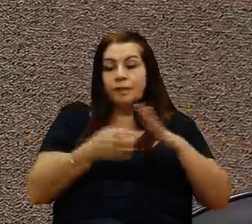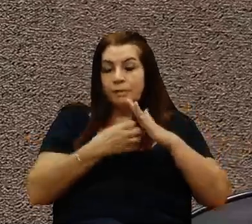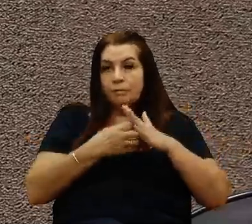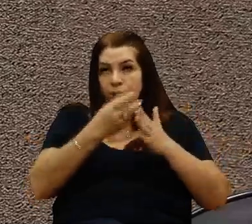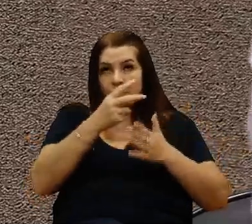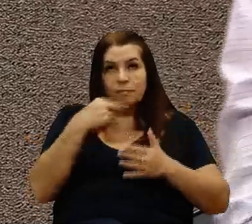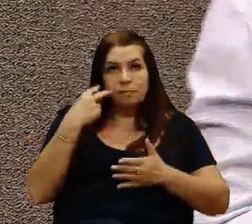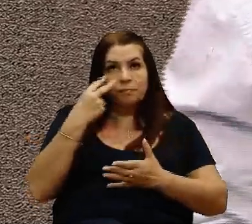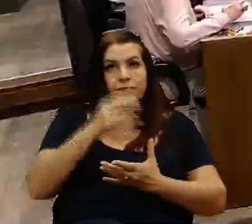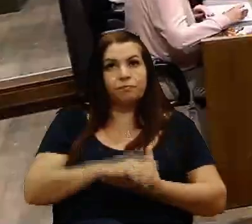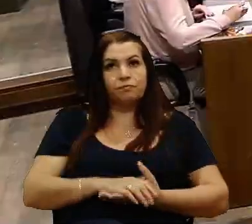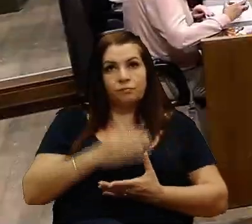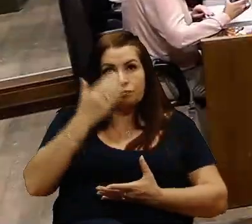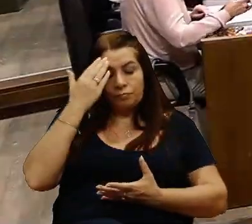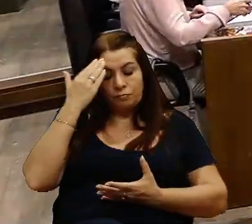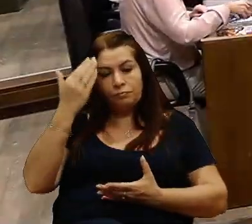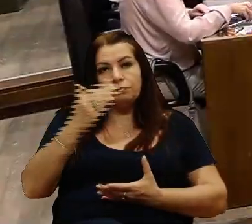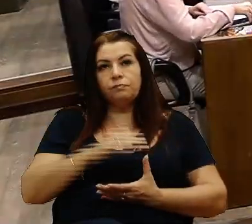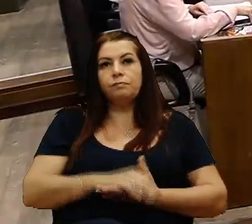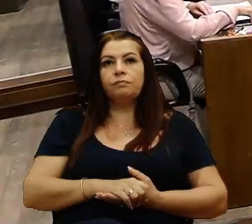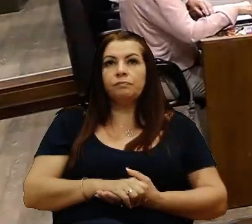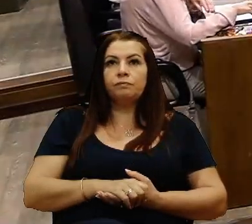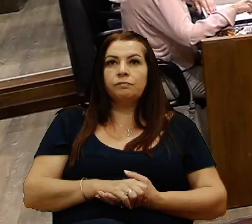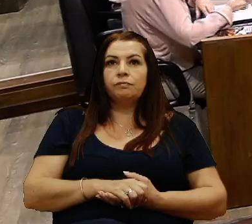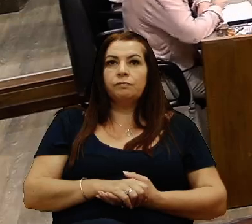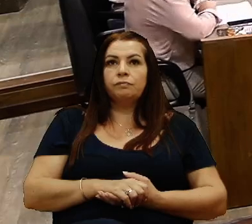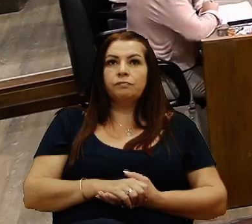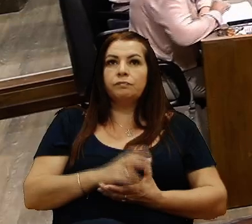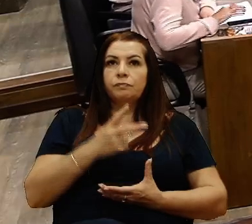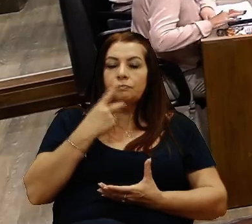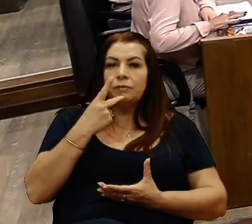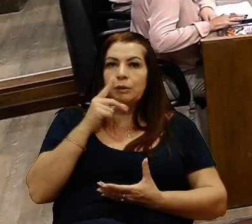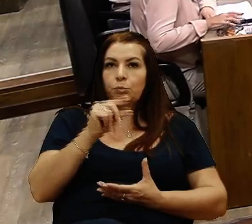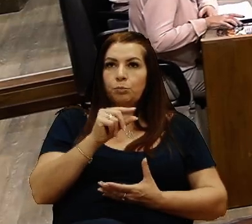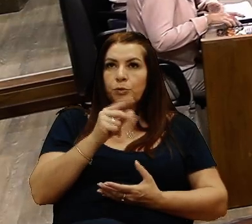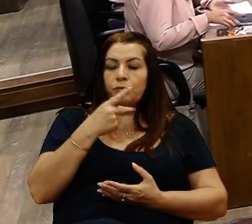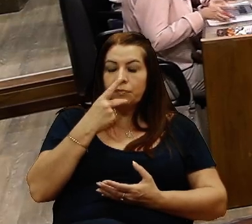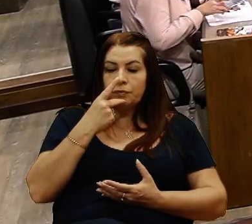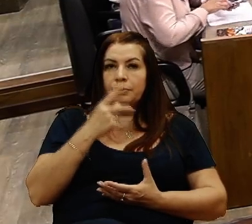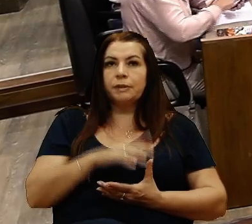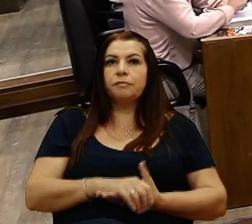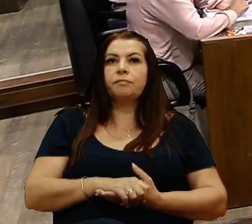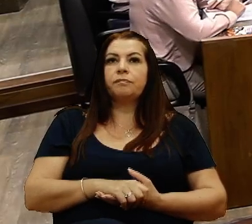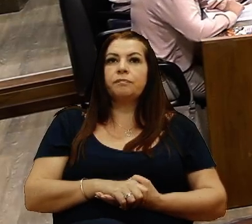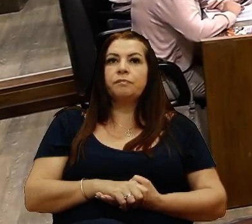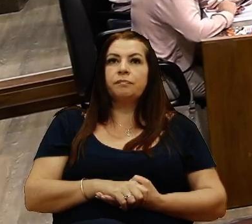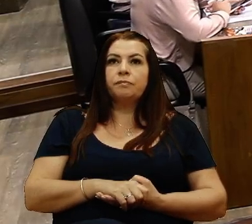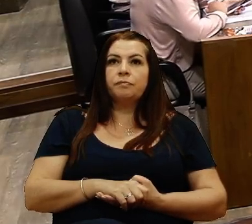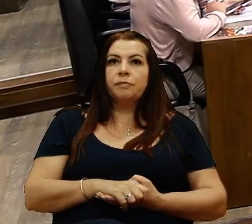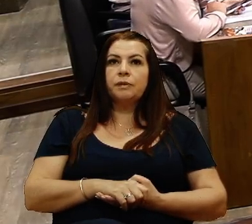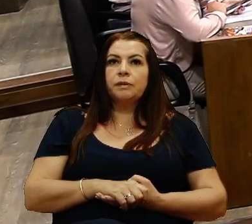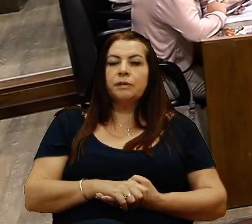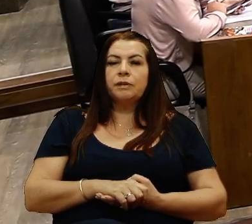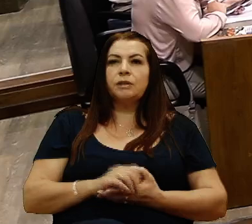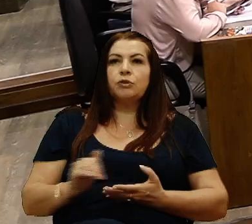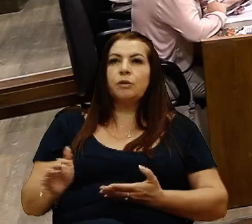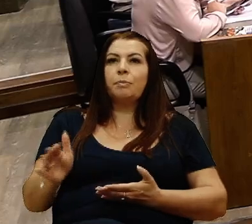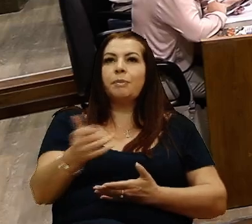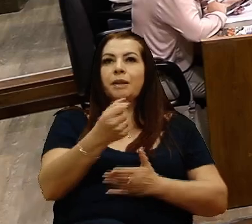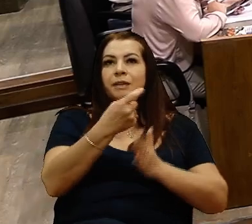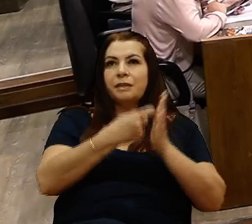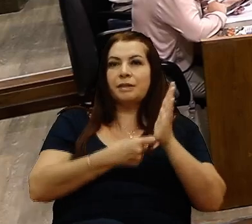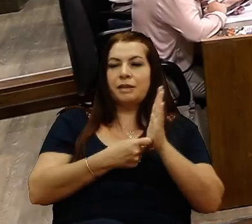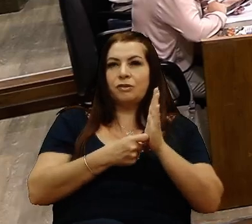pela gentileza, vereador Santo Fantinel. Eu só queria ressaltar um ponto na sua fala, que é a questão do recolhimento da taxa de coleta de lixo. Vereador